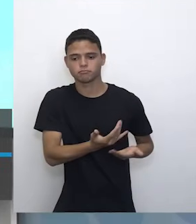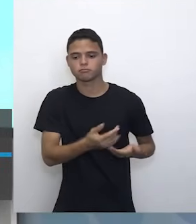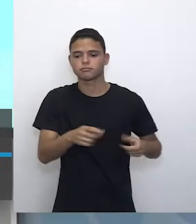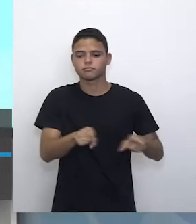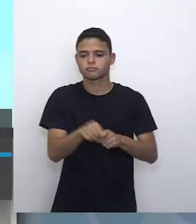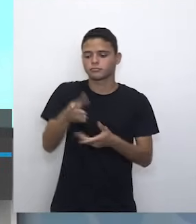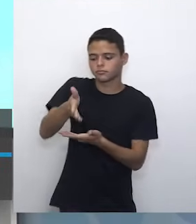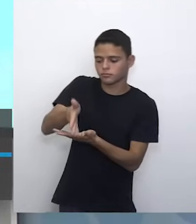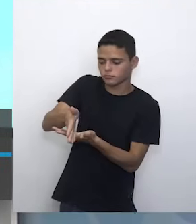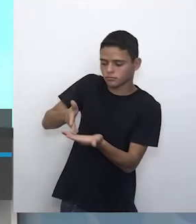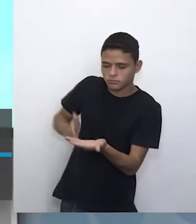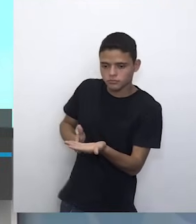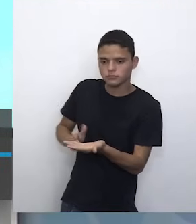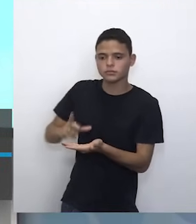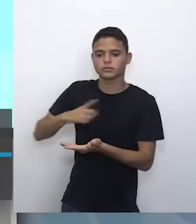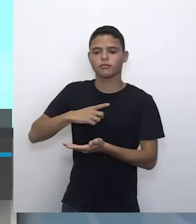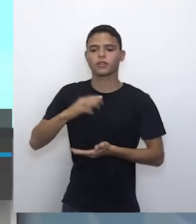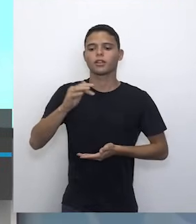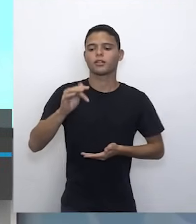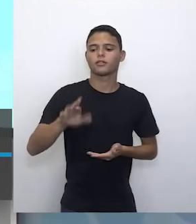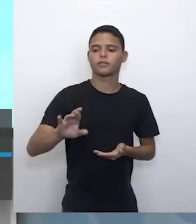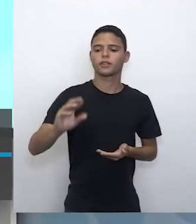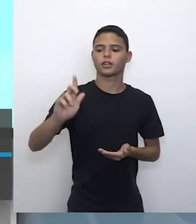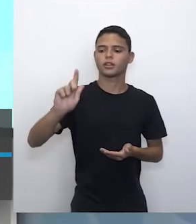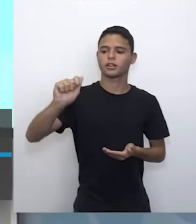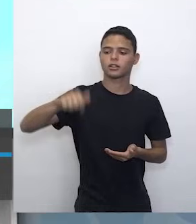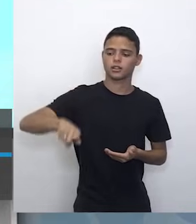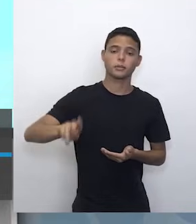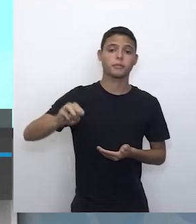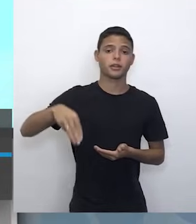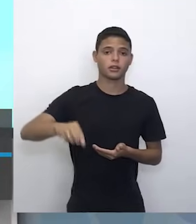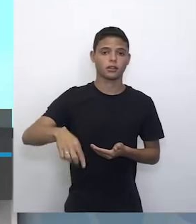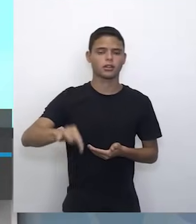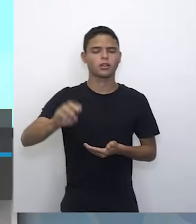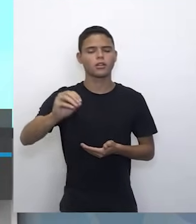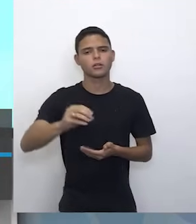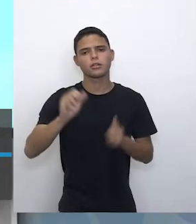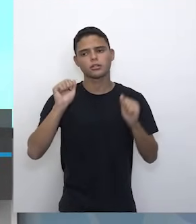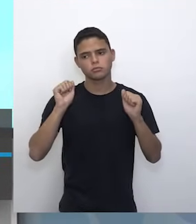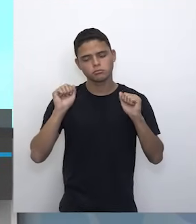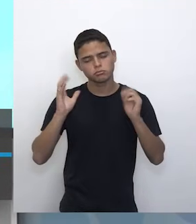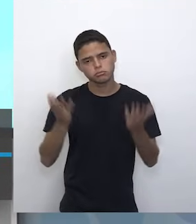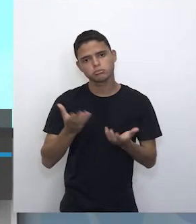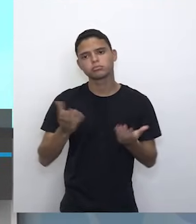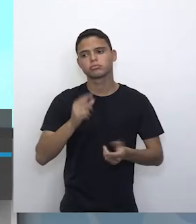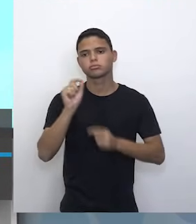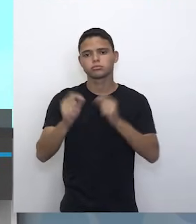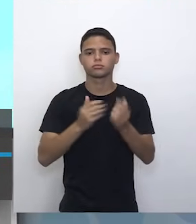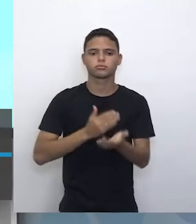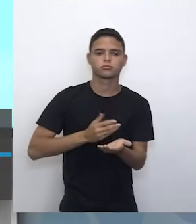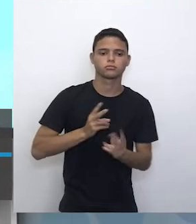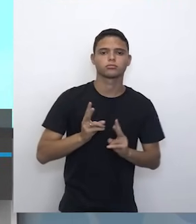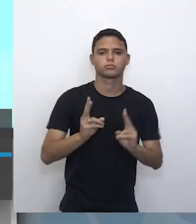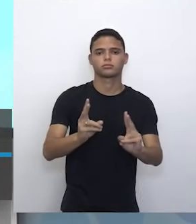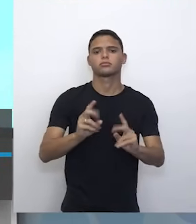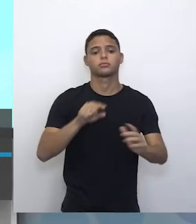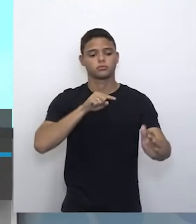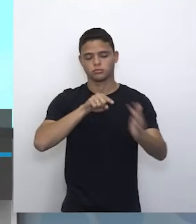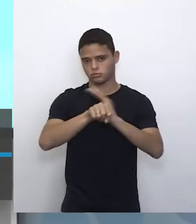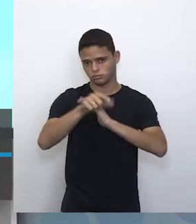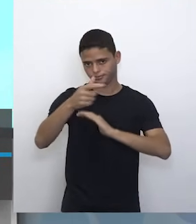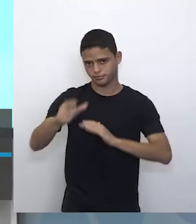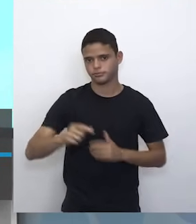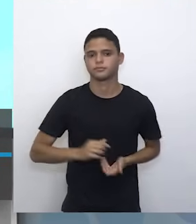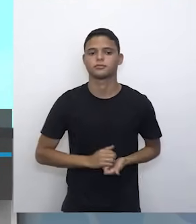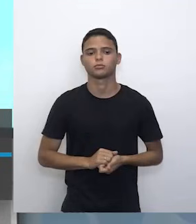uma fragmentação, tá bom? Perfeito. Bom, mas eu quero continuar, antes de eu continuar com esse assunto, eu quero fazer uma nova pergunta para